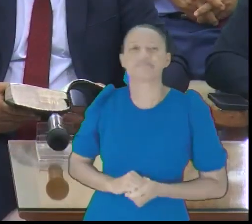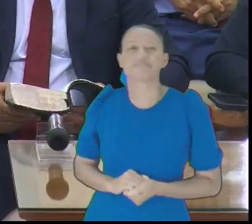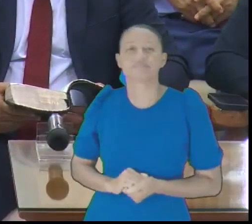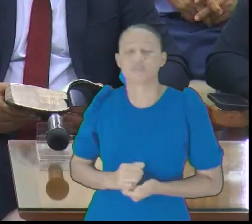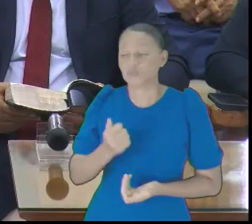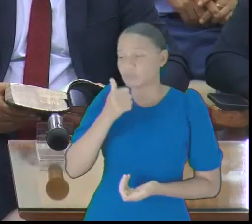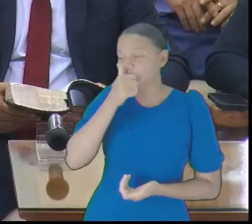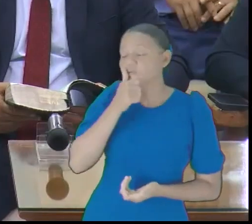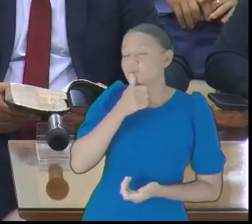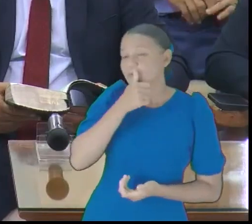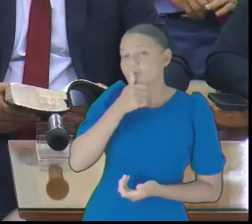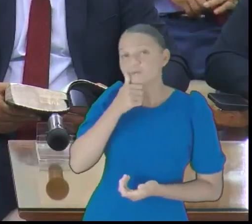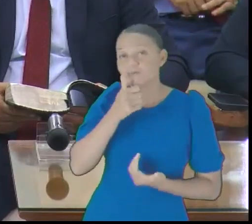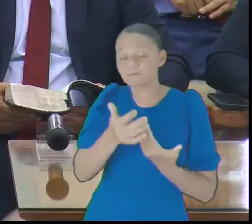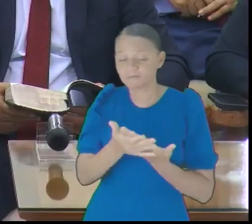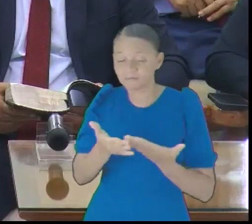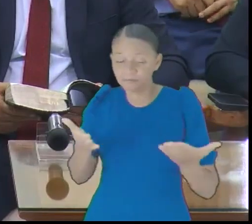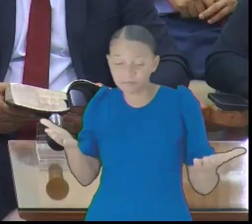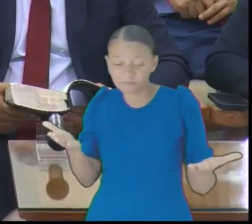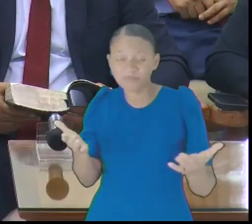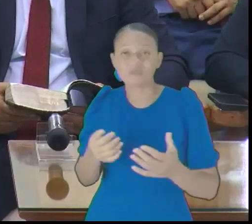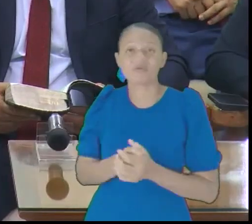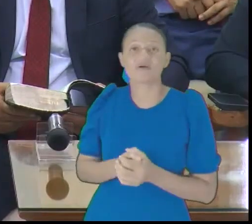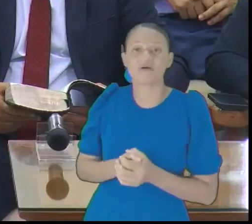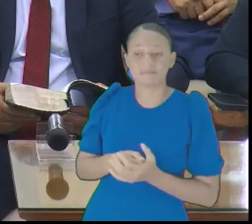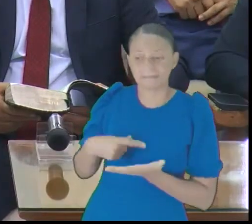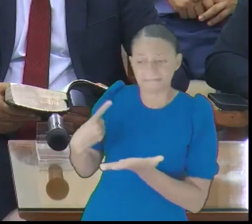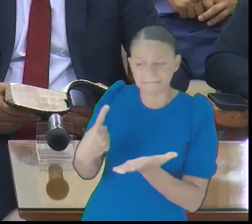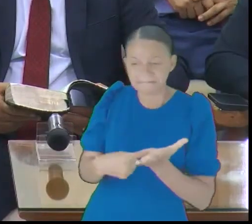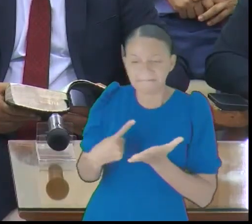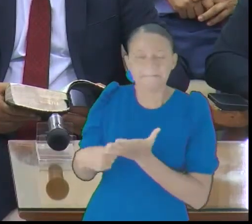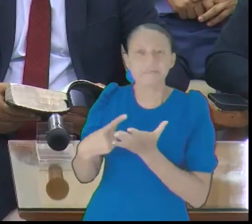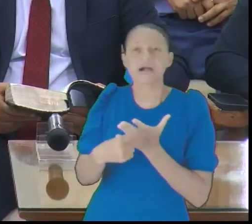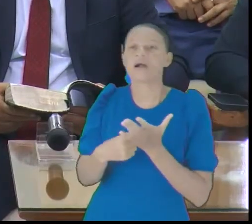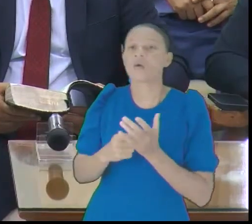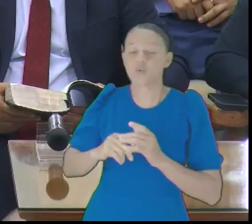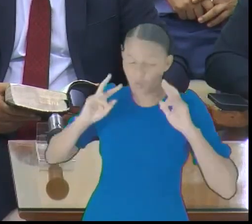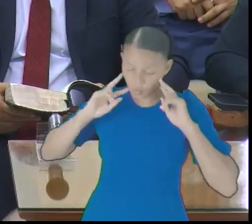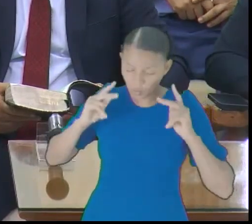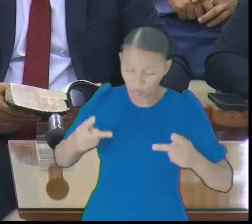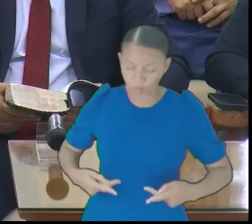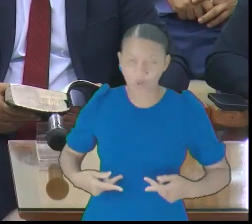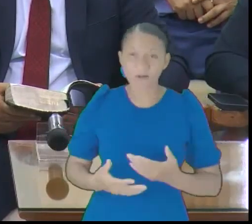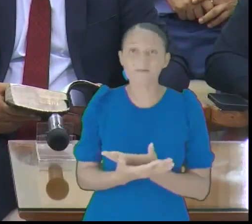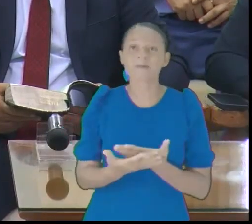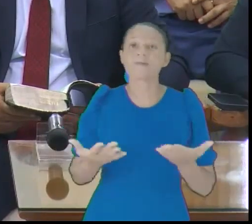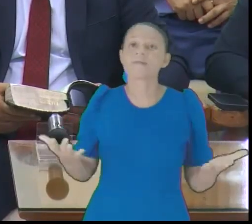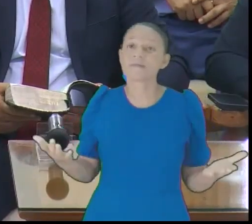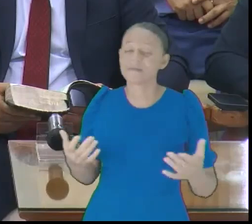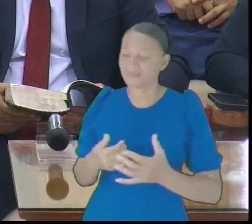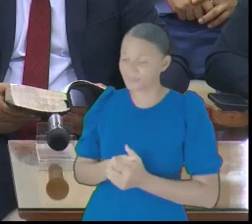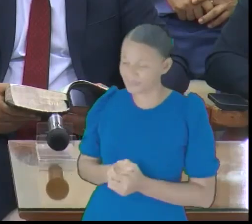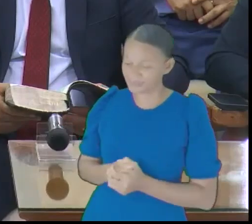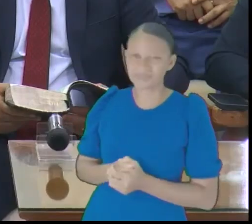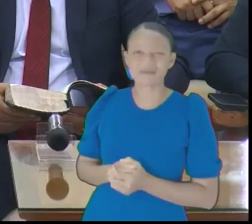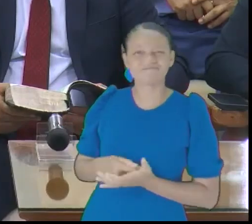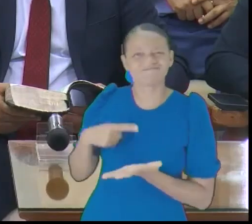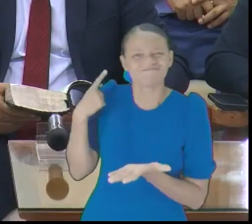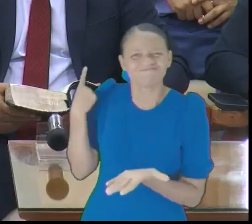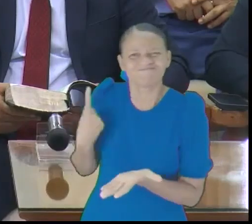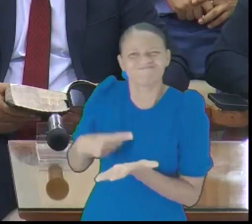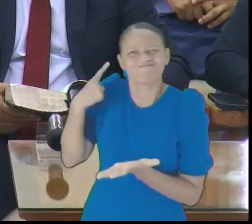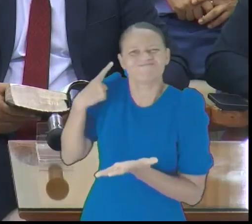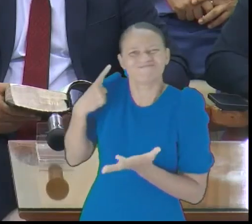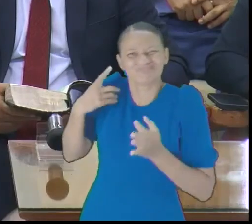O sacrifício que Ele firmou com a humanidade, um sacrifício e um pacto de